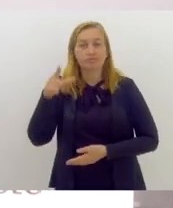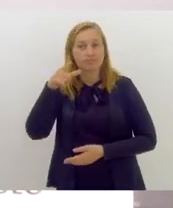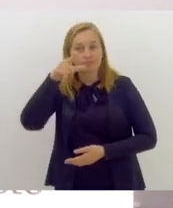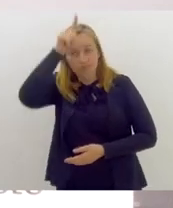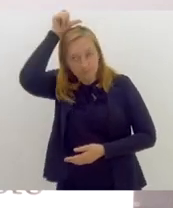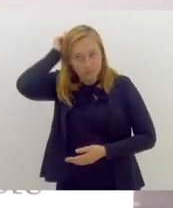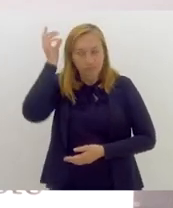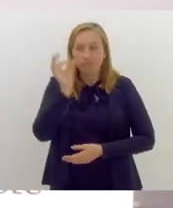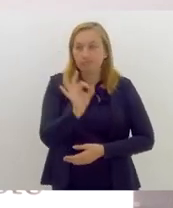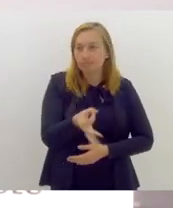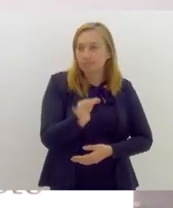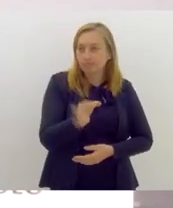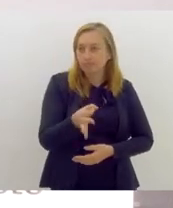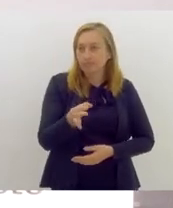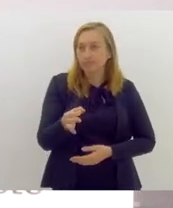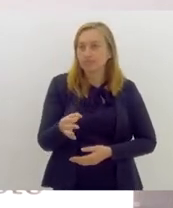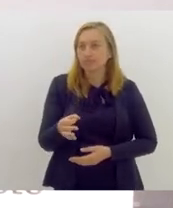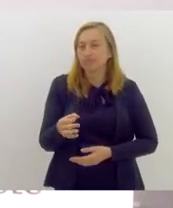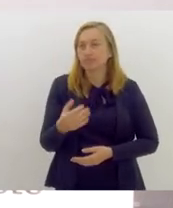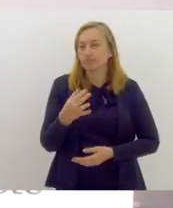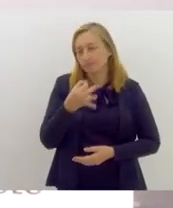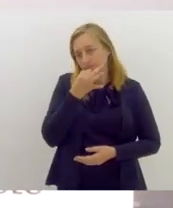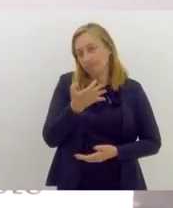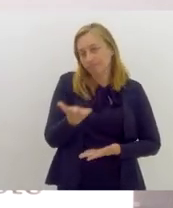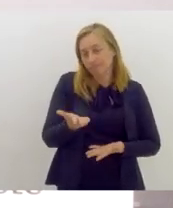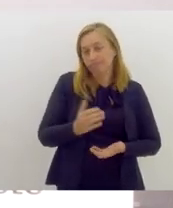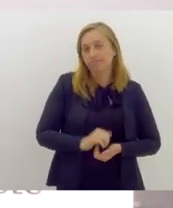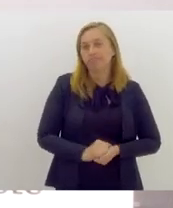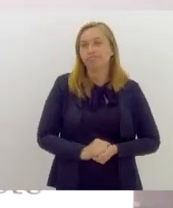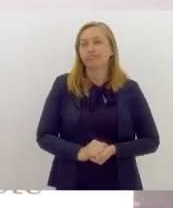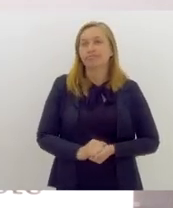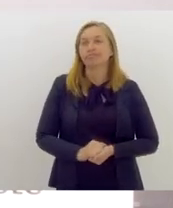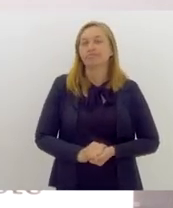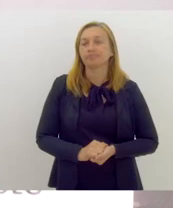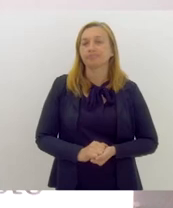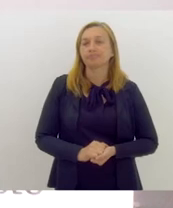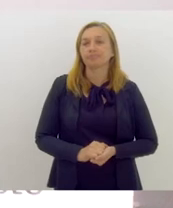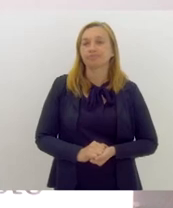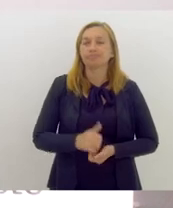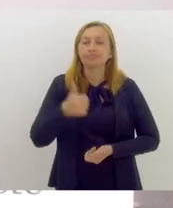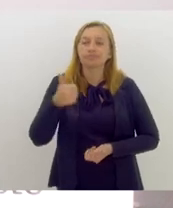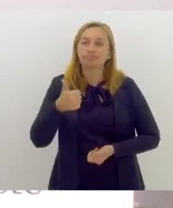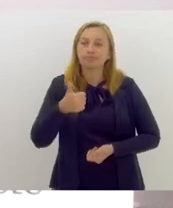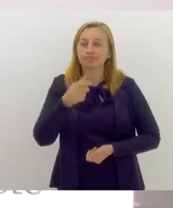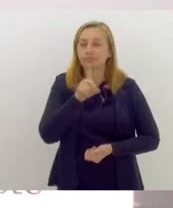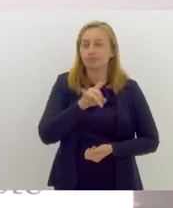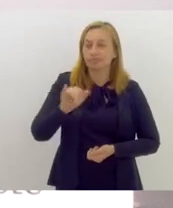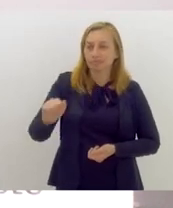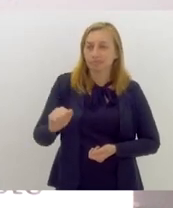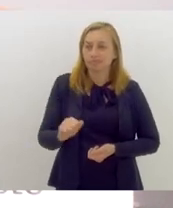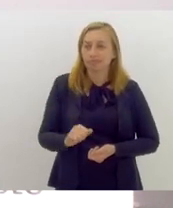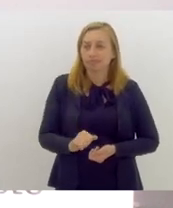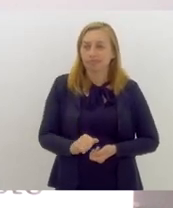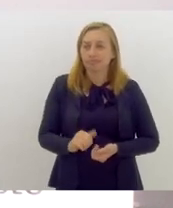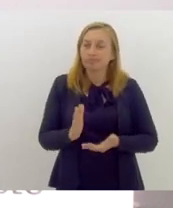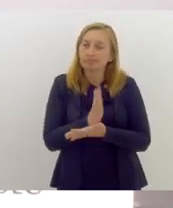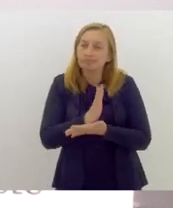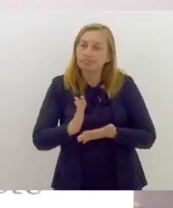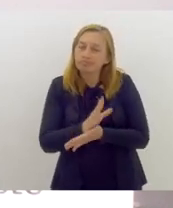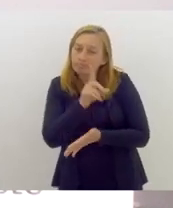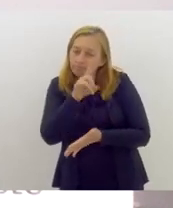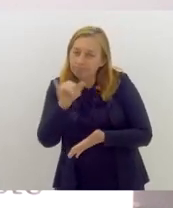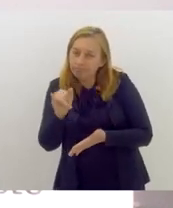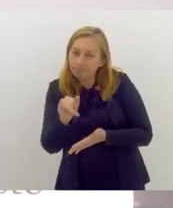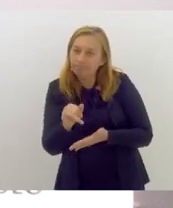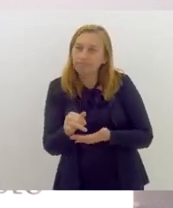exatamente para fazer essa sugestão a partir do dia primeiro você tem que dar uns dias ainda